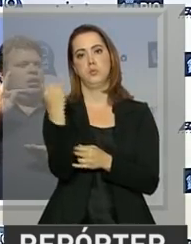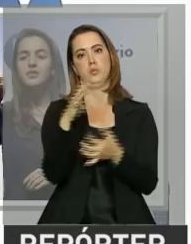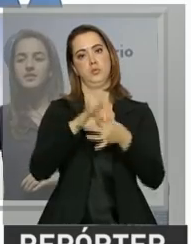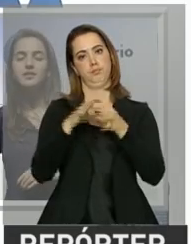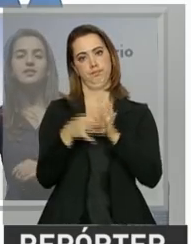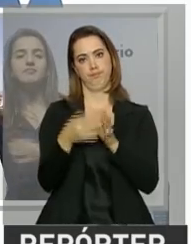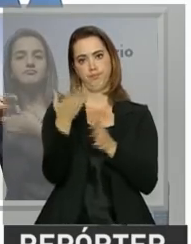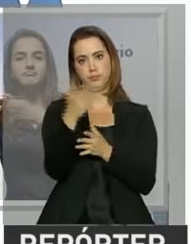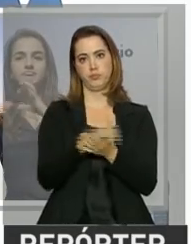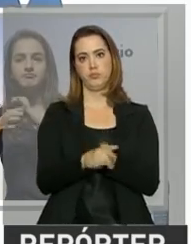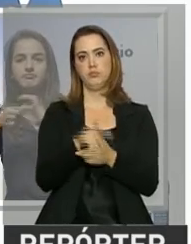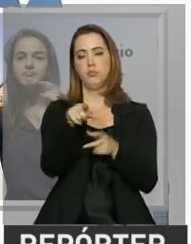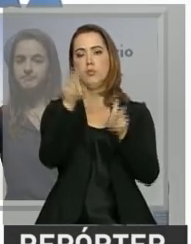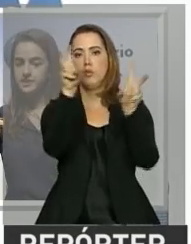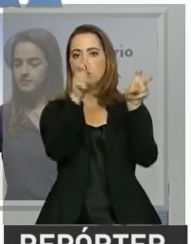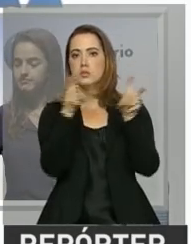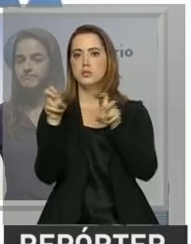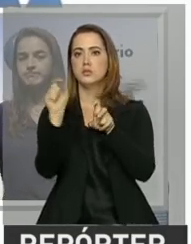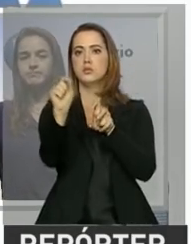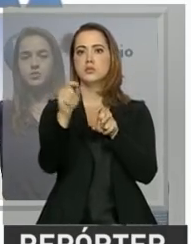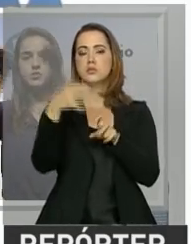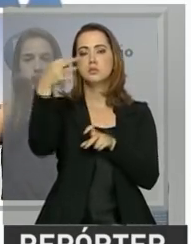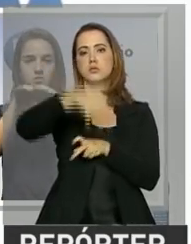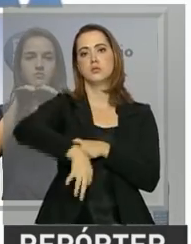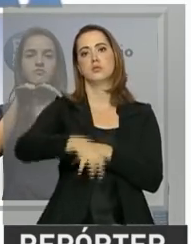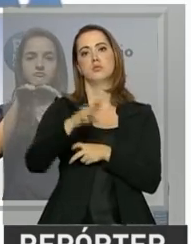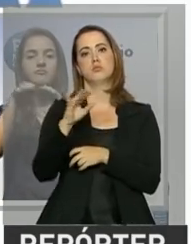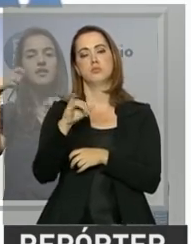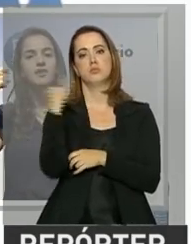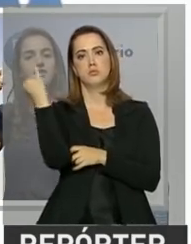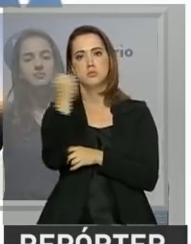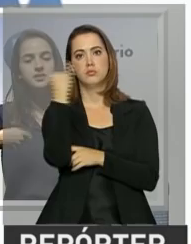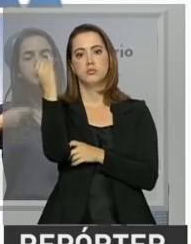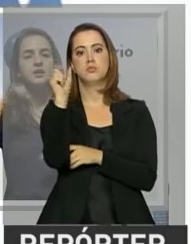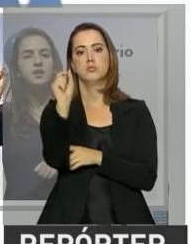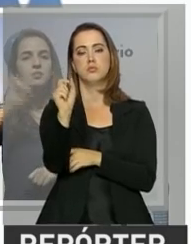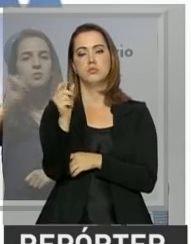Olímpicos. Esse é um tema absolutamente importante